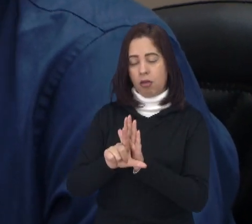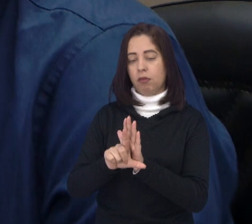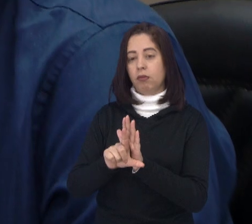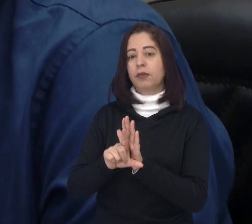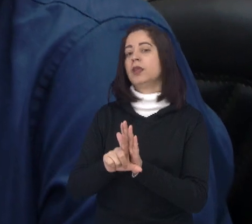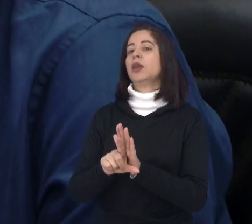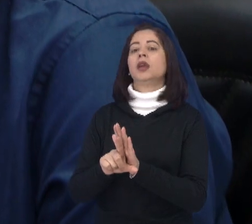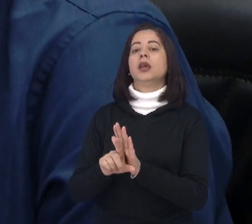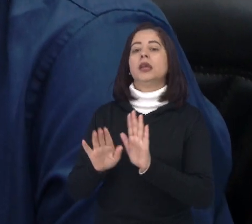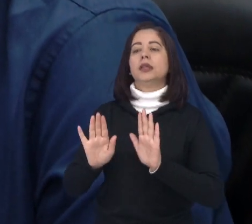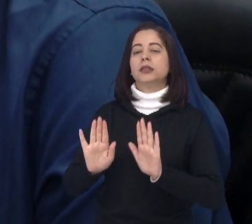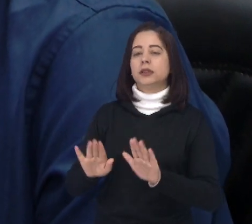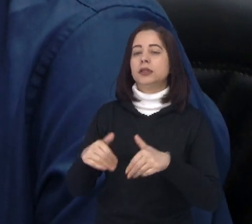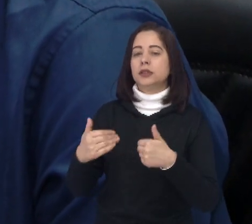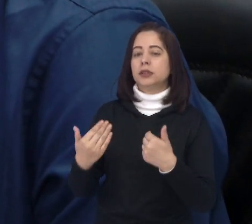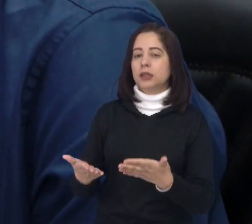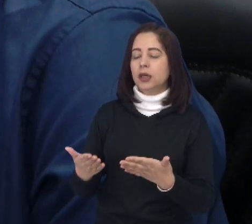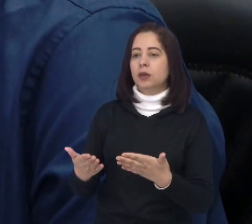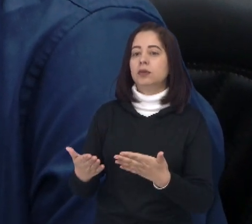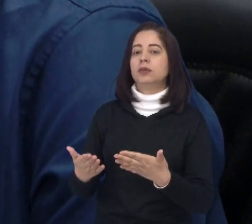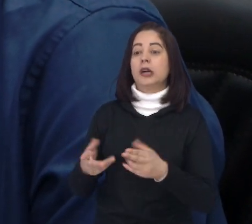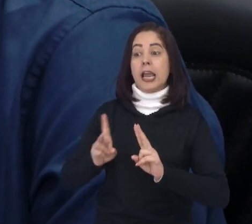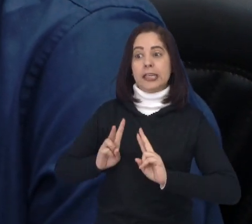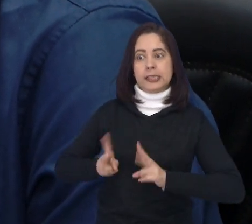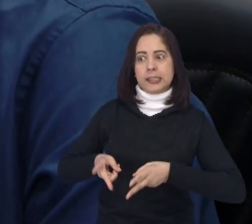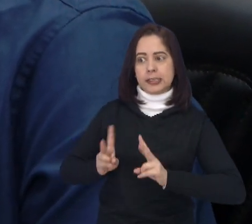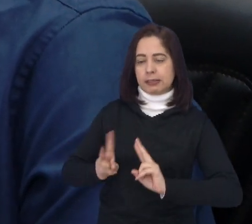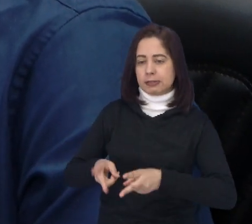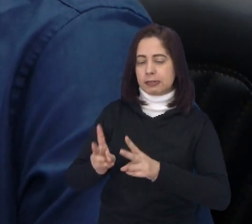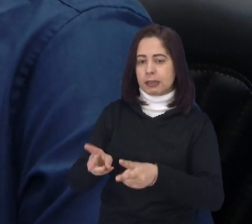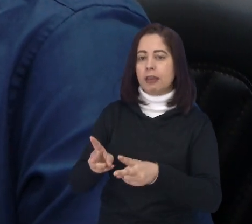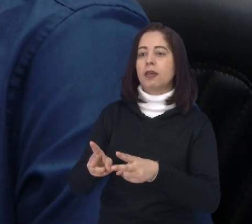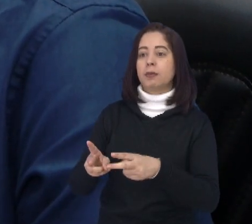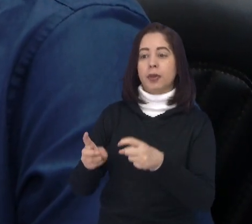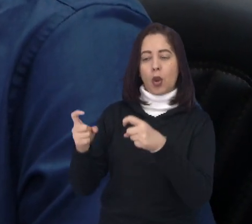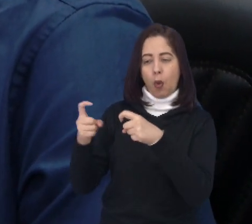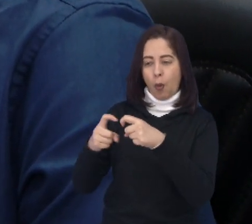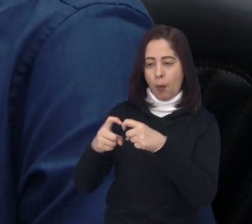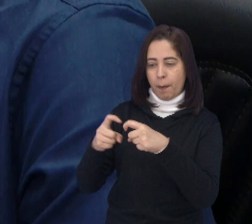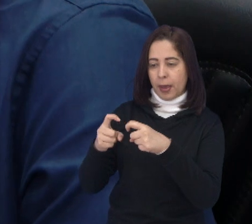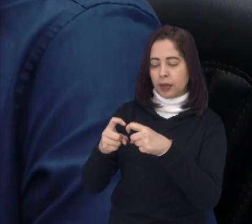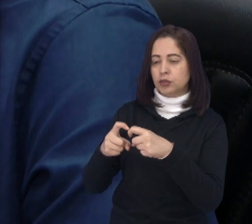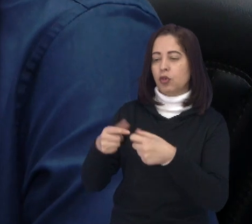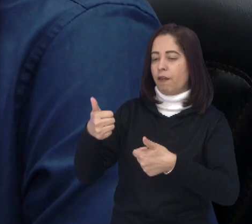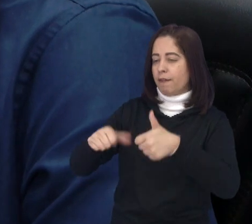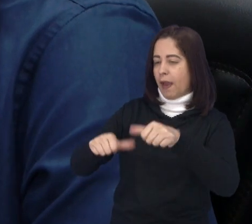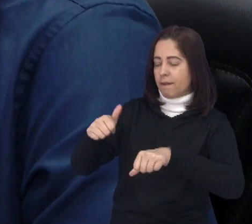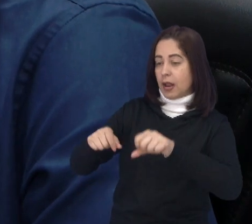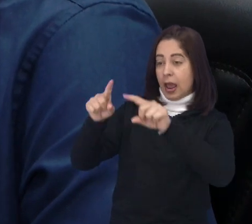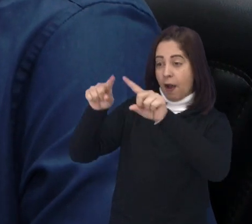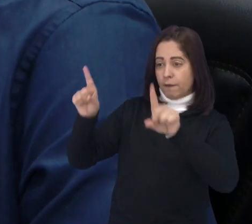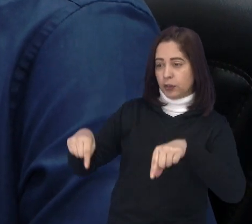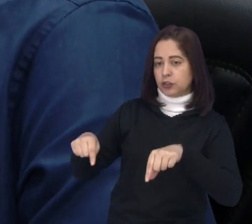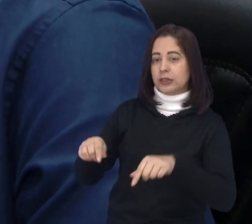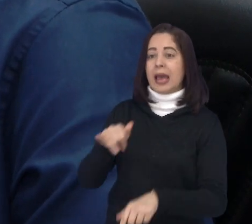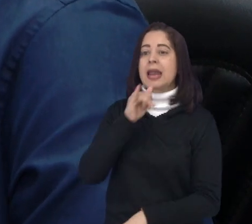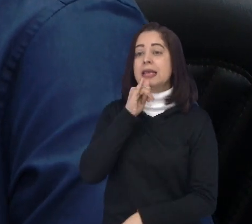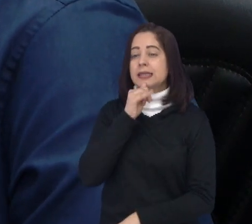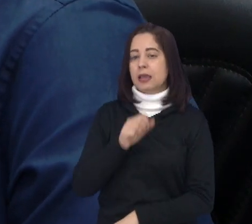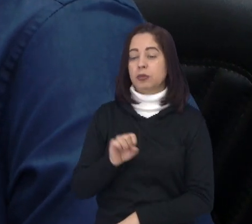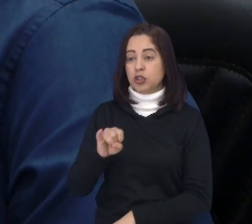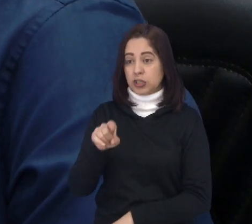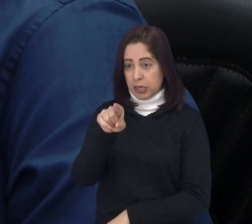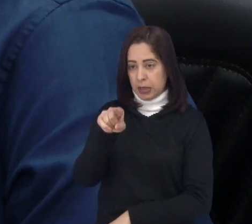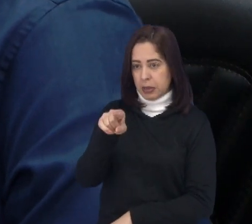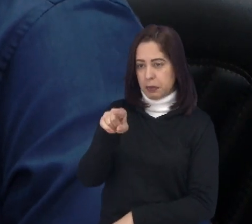ser feitos de acordo com o risco do ambiente onde o trabalhador se está, né? Então, se você é uma pessoa que